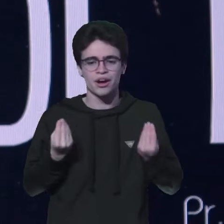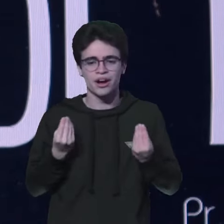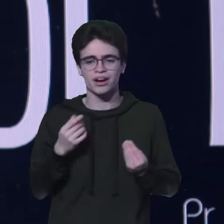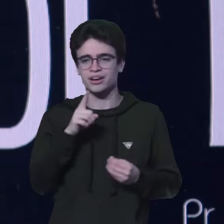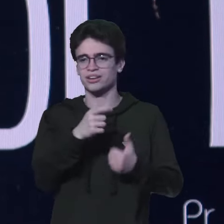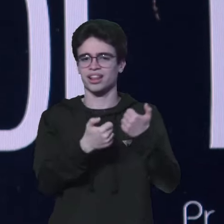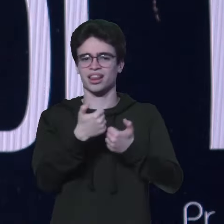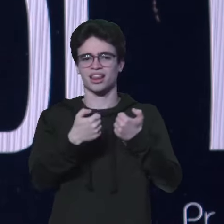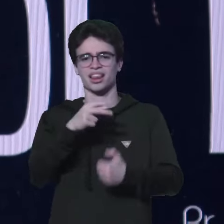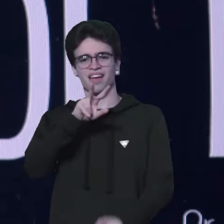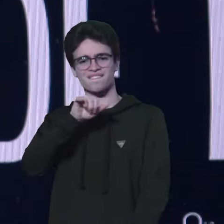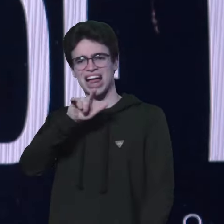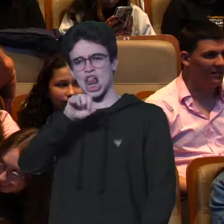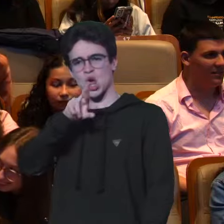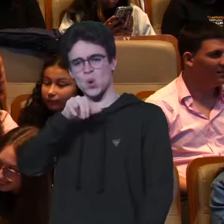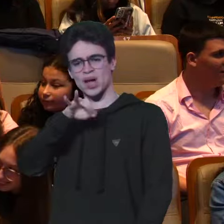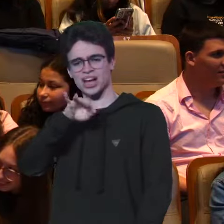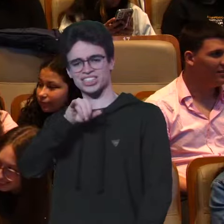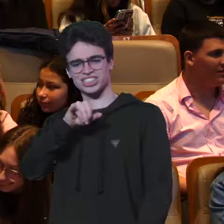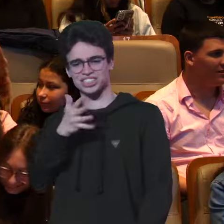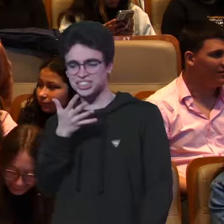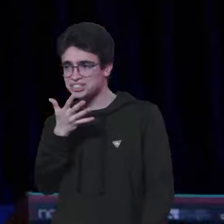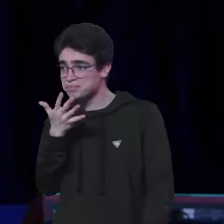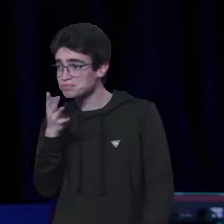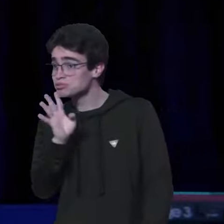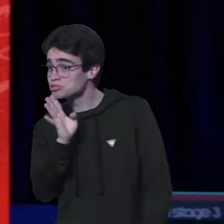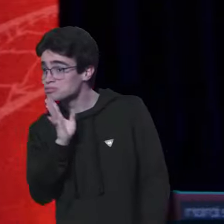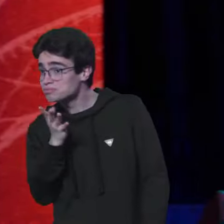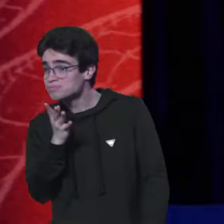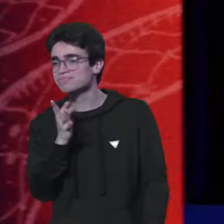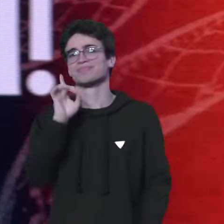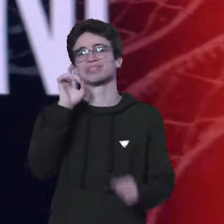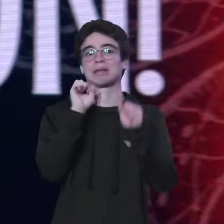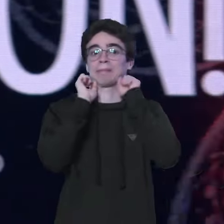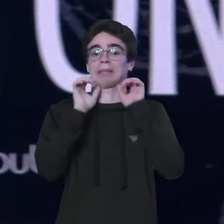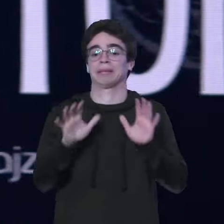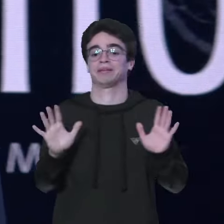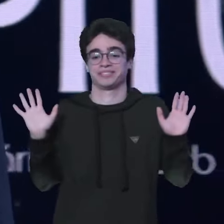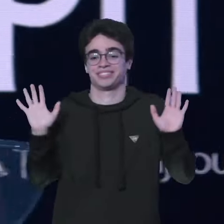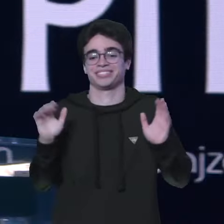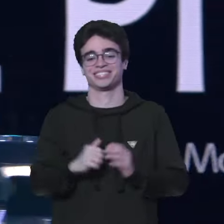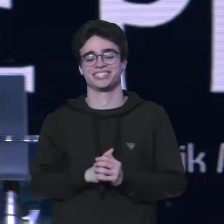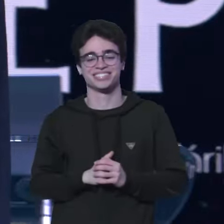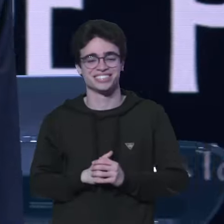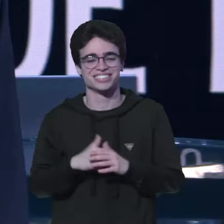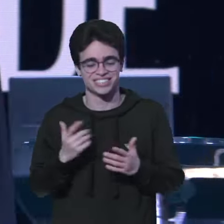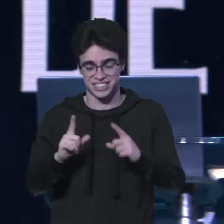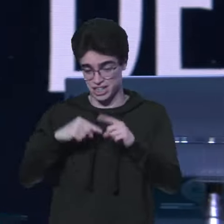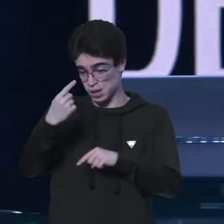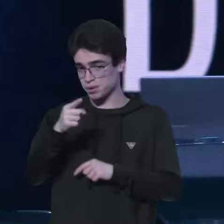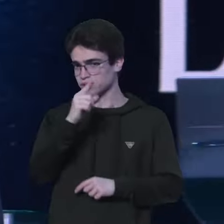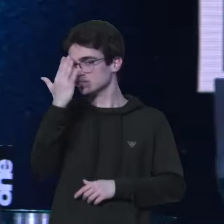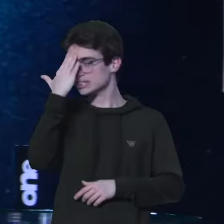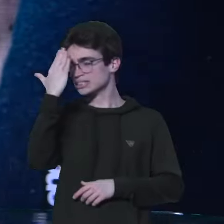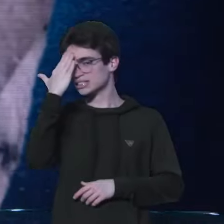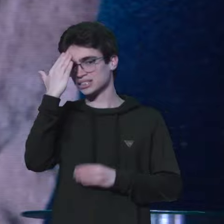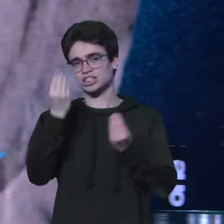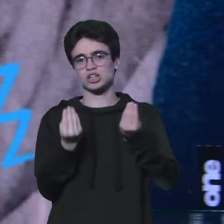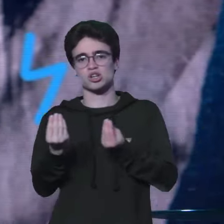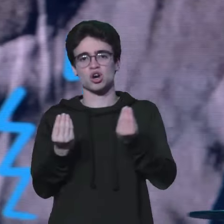joga Valorant aí, ó? Aí, Deus abençoe a todos vocês. Enfim, você já vai entender o que isso tem a ver com